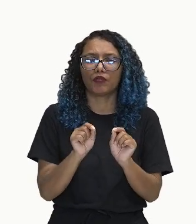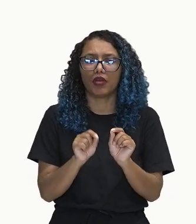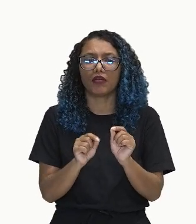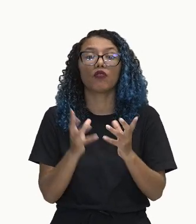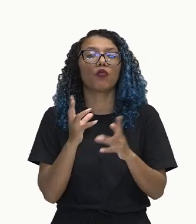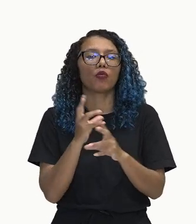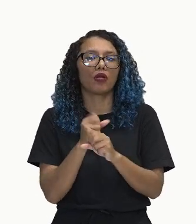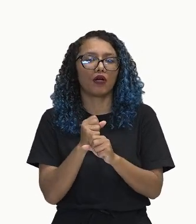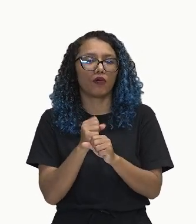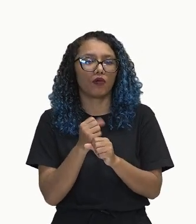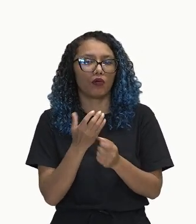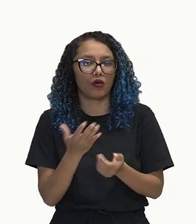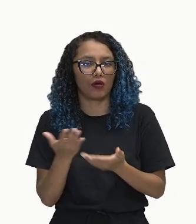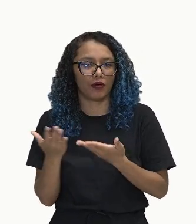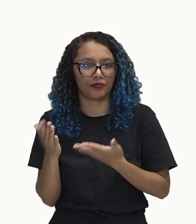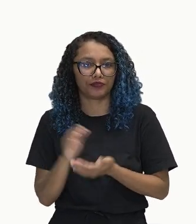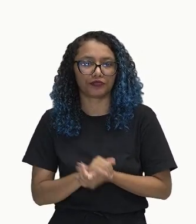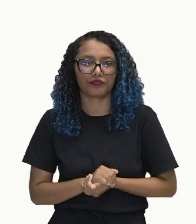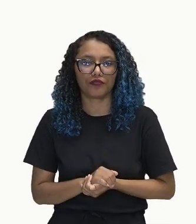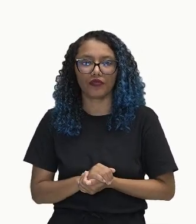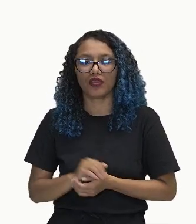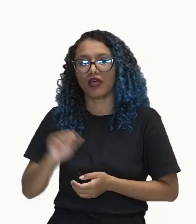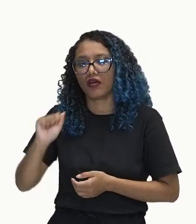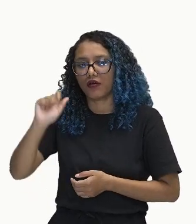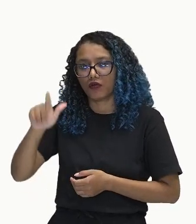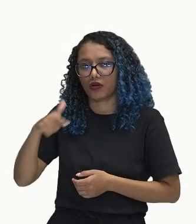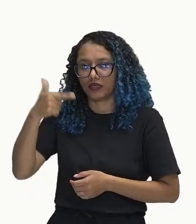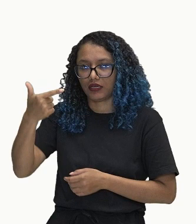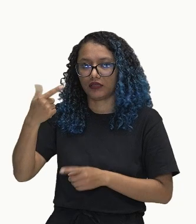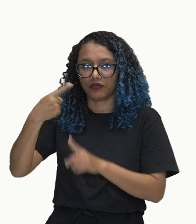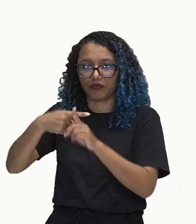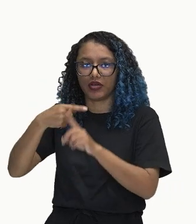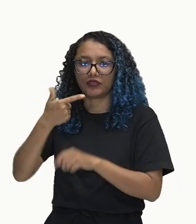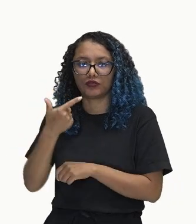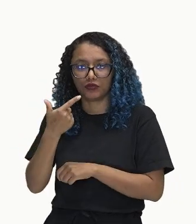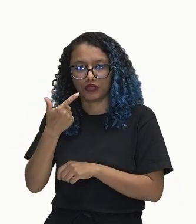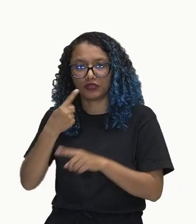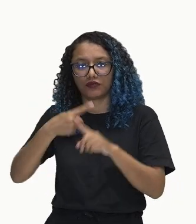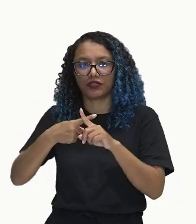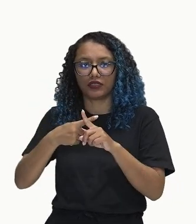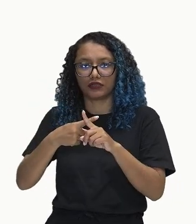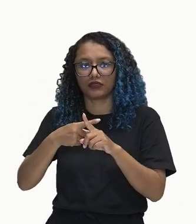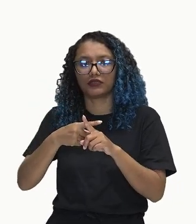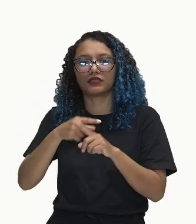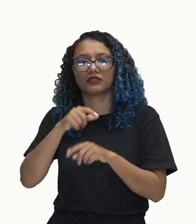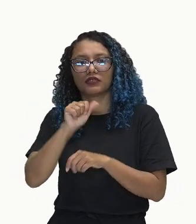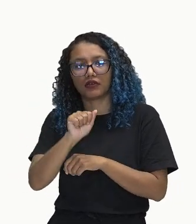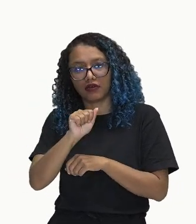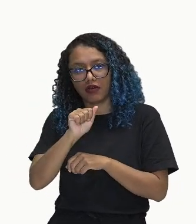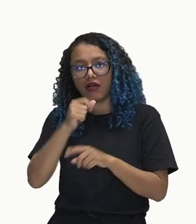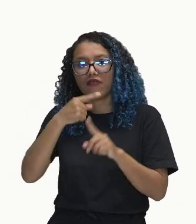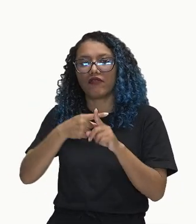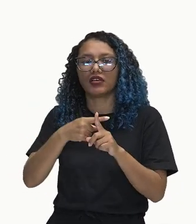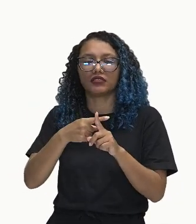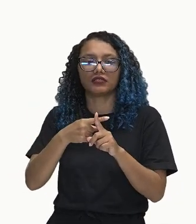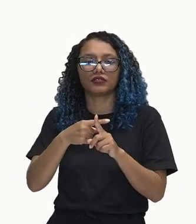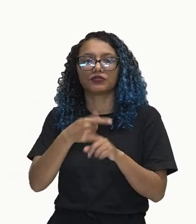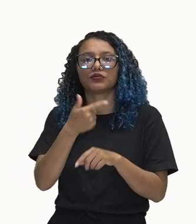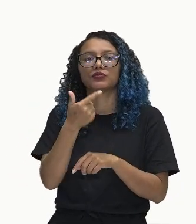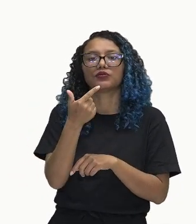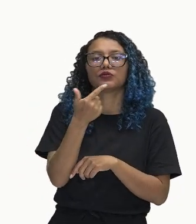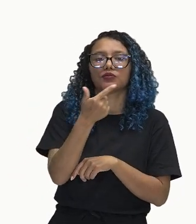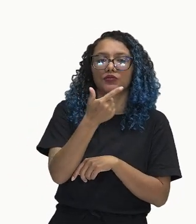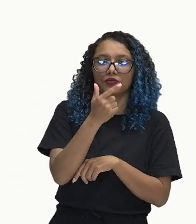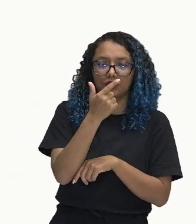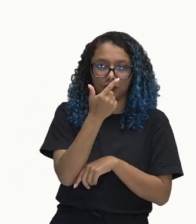só. Então aqui eu tenho o primeiro termo ao quadrado, mais duas vezes o primeiro vezes o segundo termo.